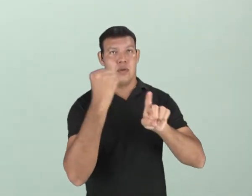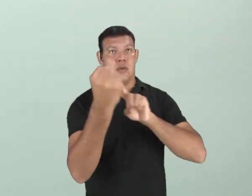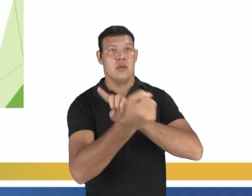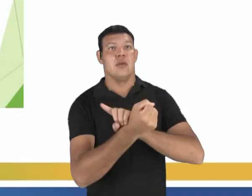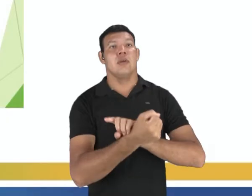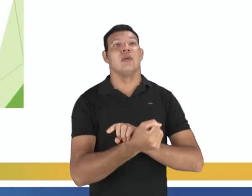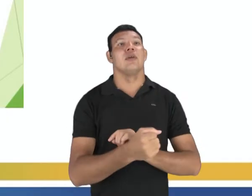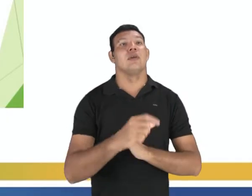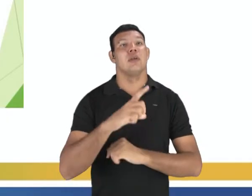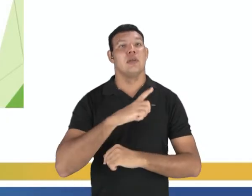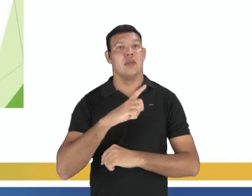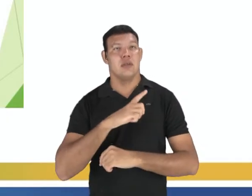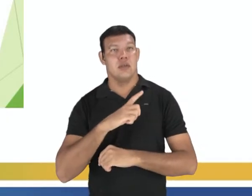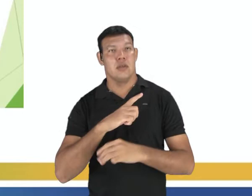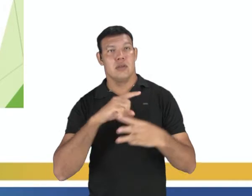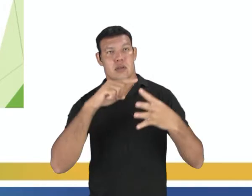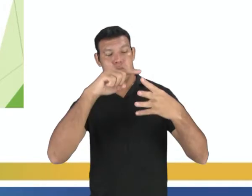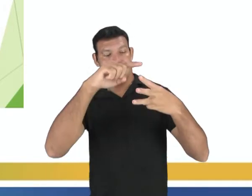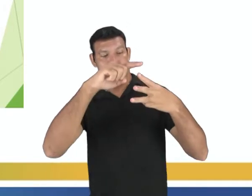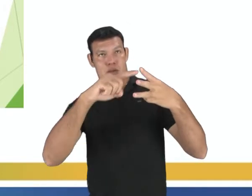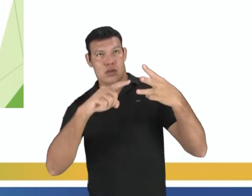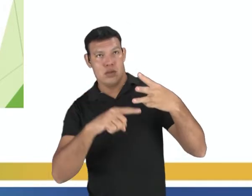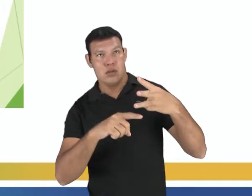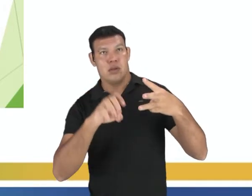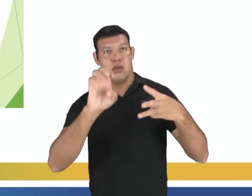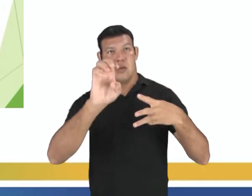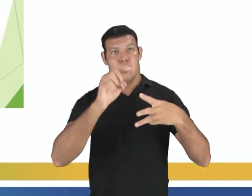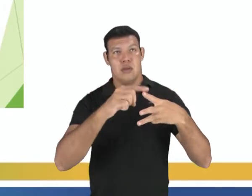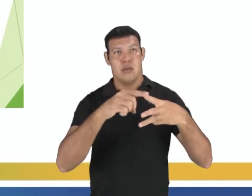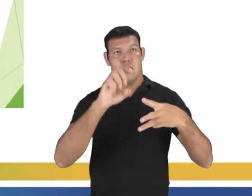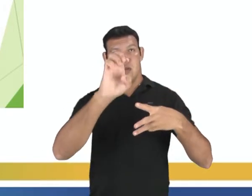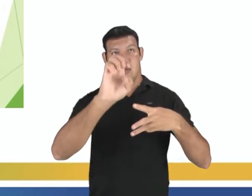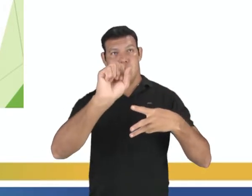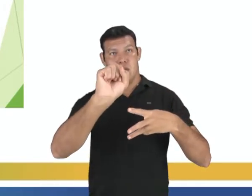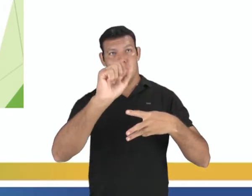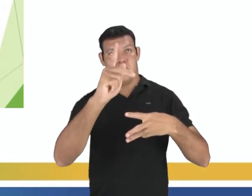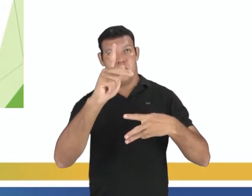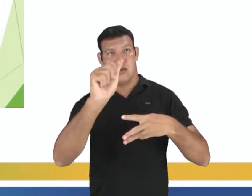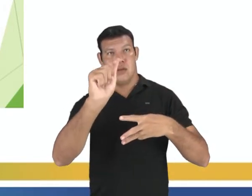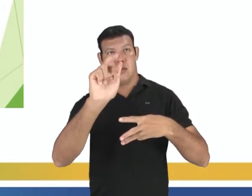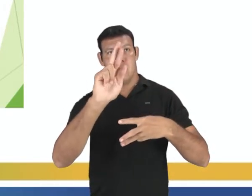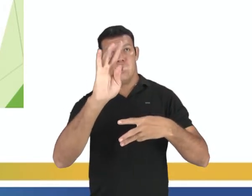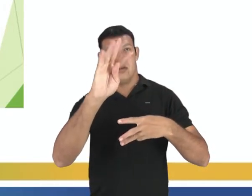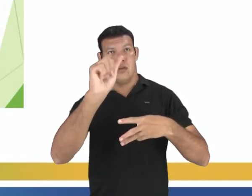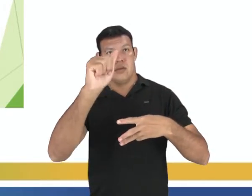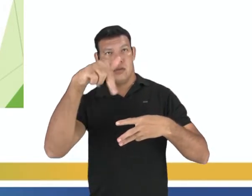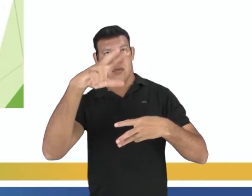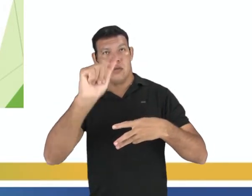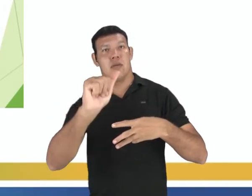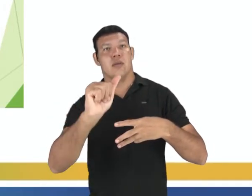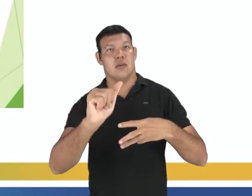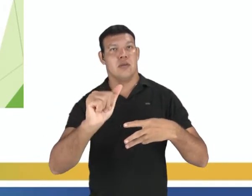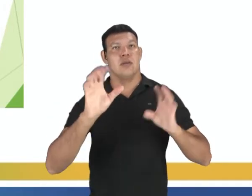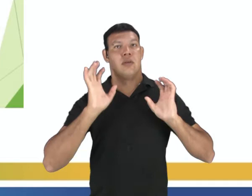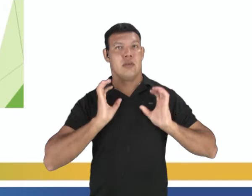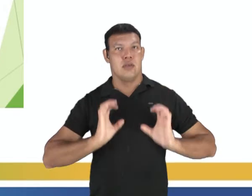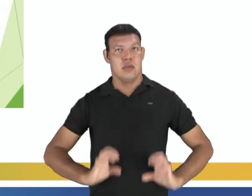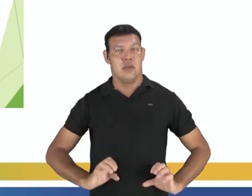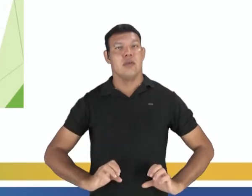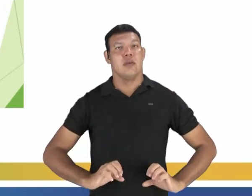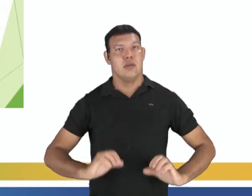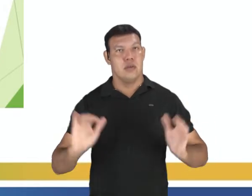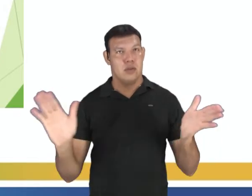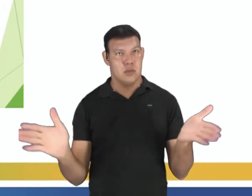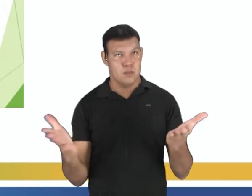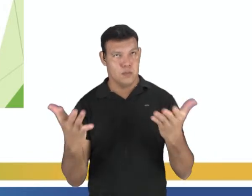os espartanos, né, que eram os que detinham aí os privilégios, os perieclos, que eram sem direitos políticos e dedicados ao